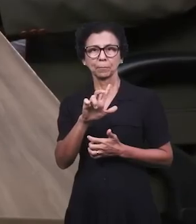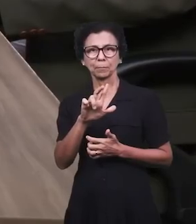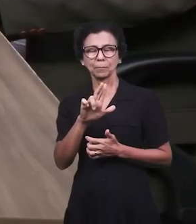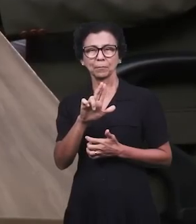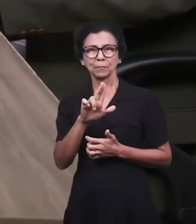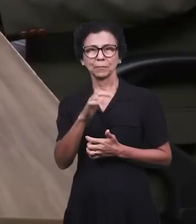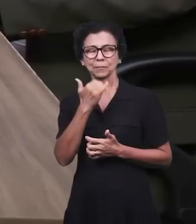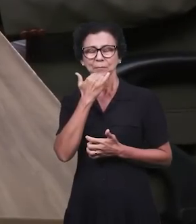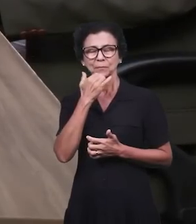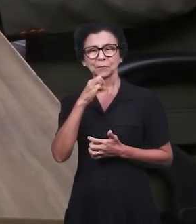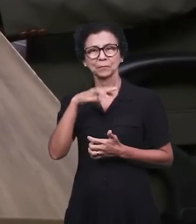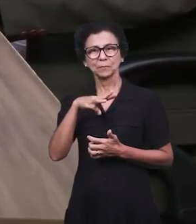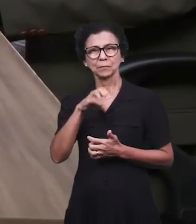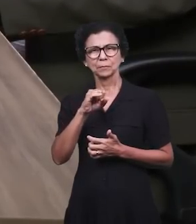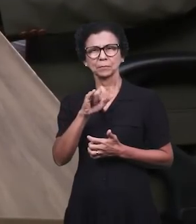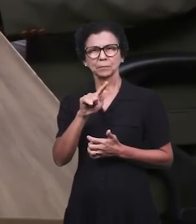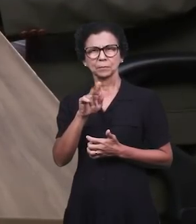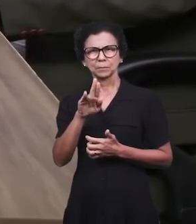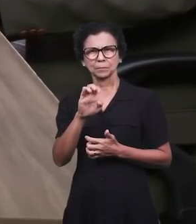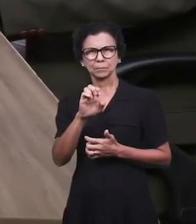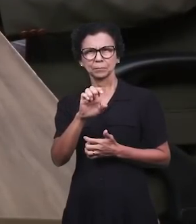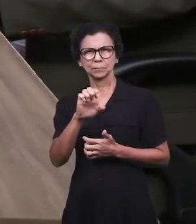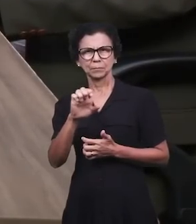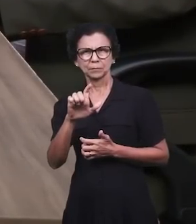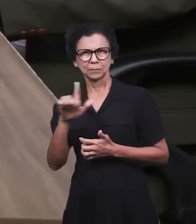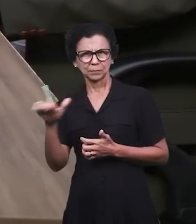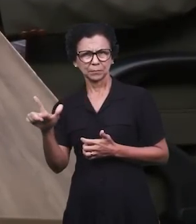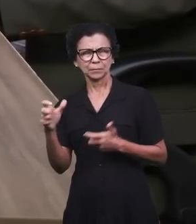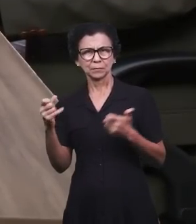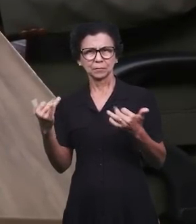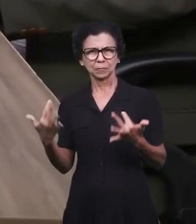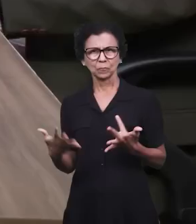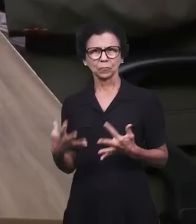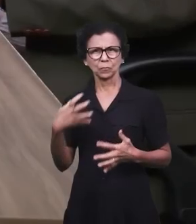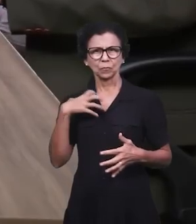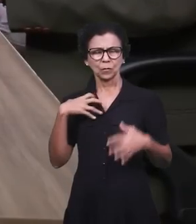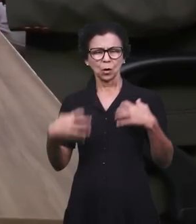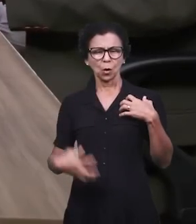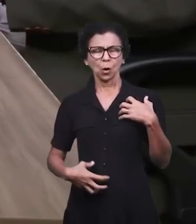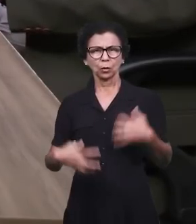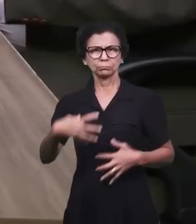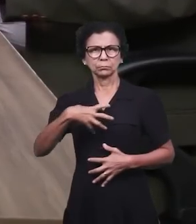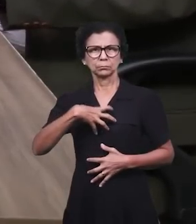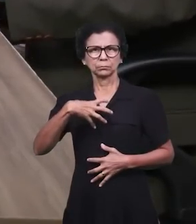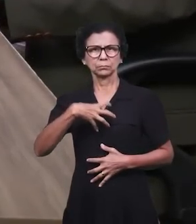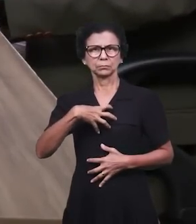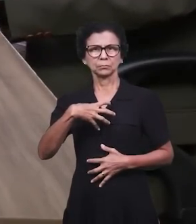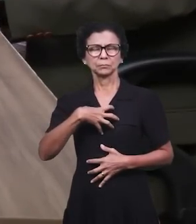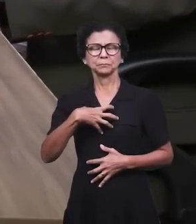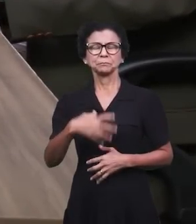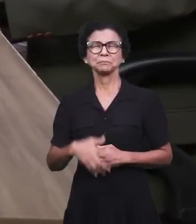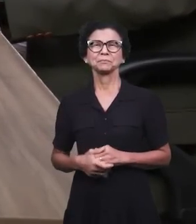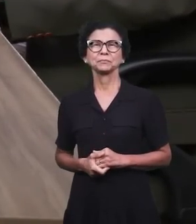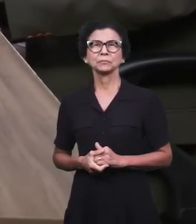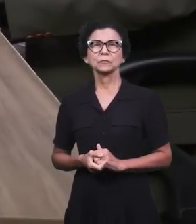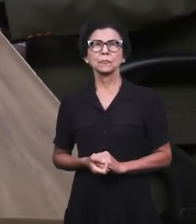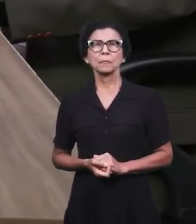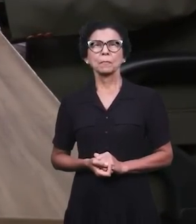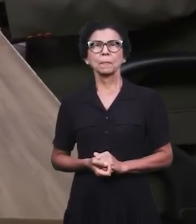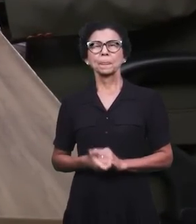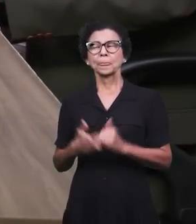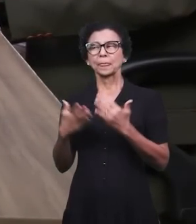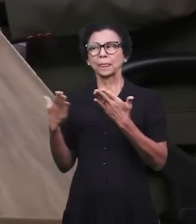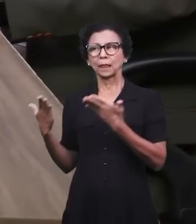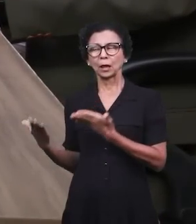esteve conosco há pouco tempo para falar dos órgãos dos sentidos. Amém. E também cumprimentar aqui o pastor Marcos Rodrigues, a